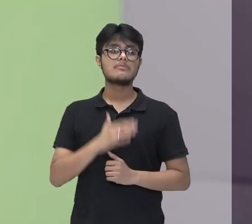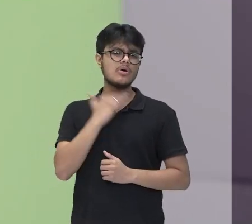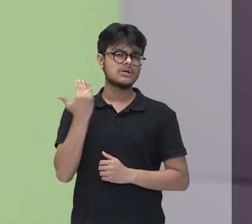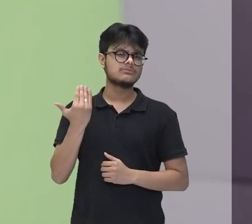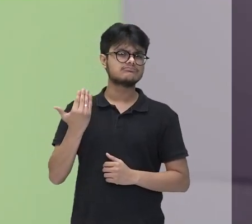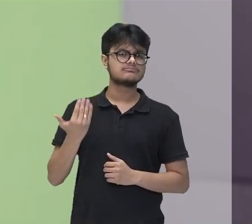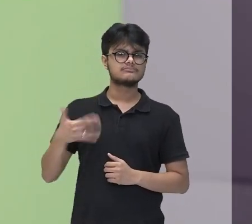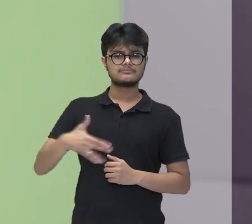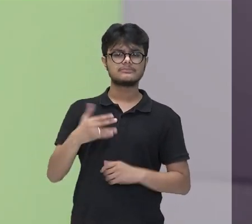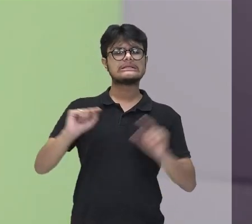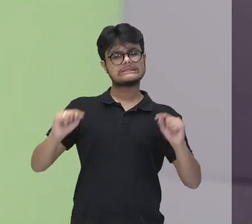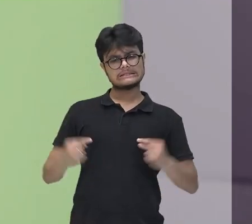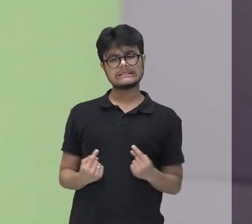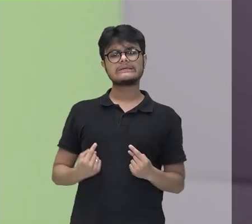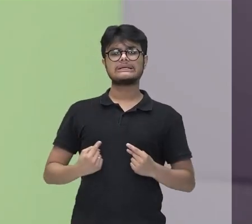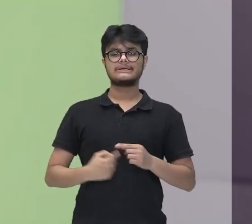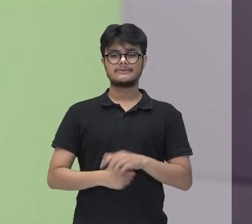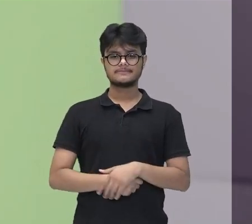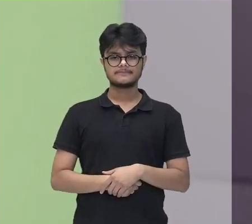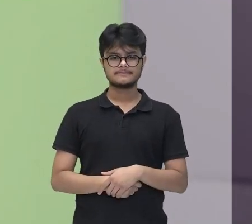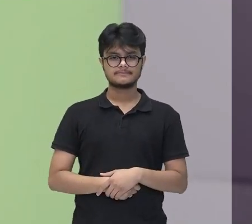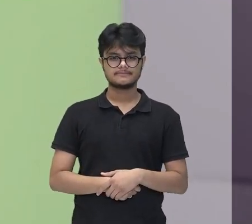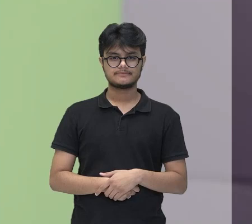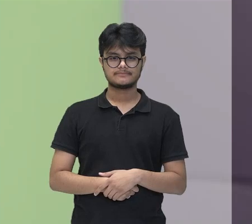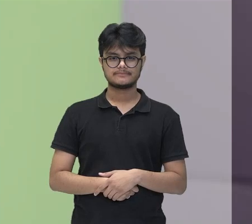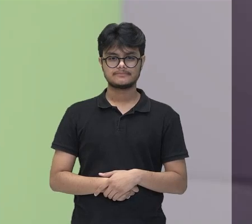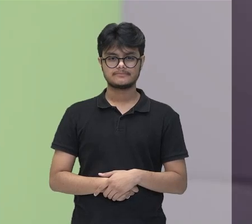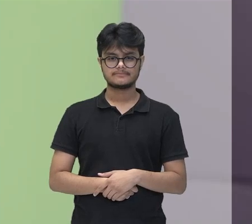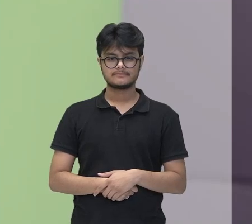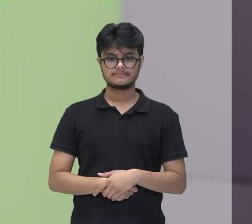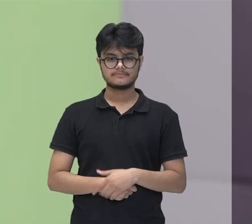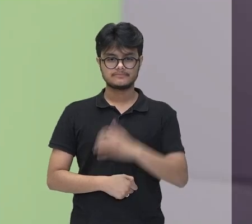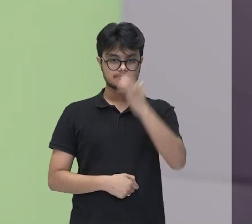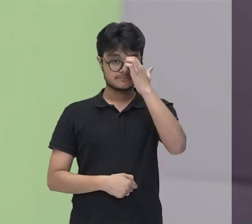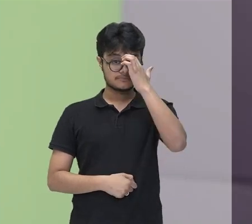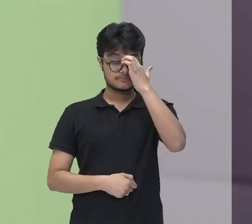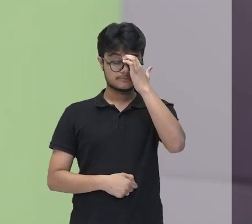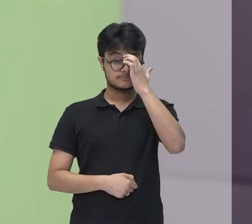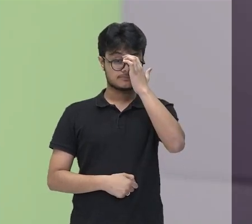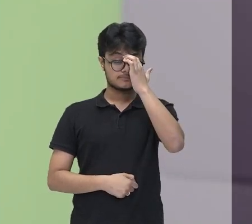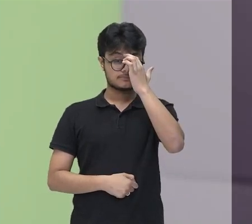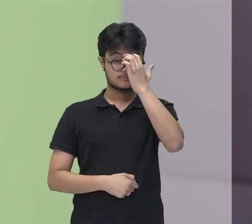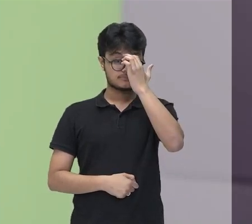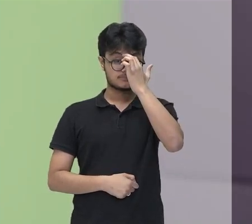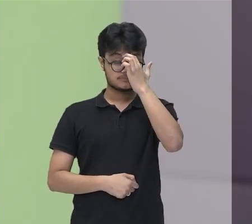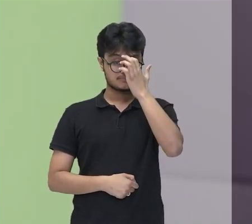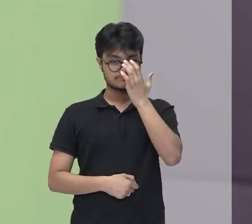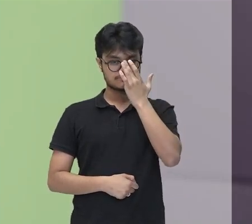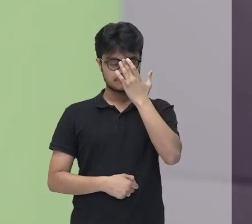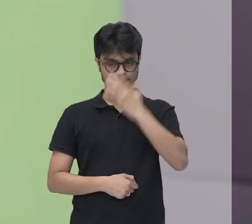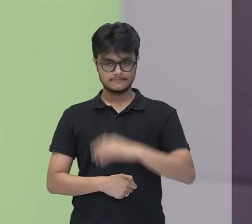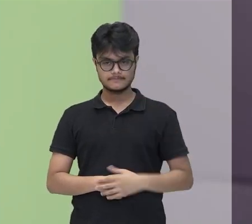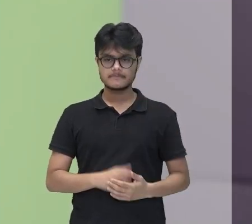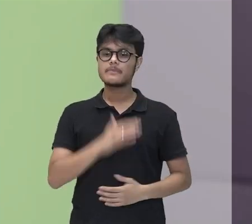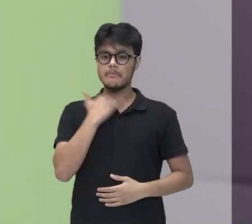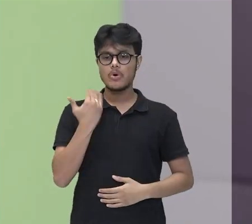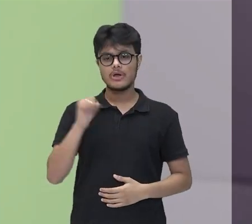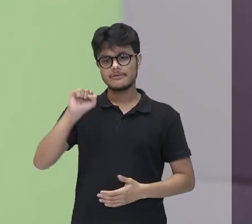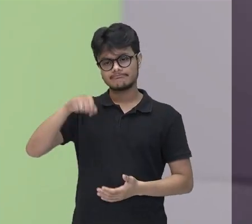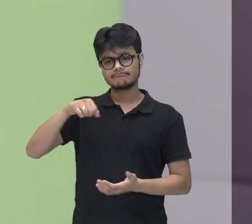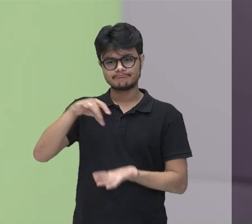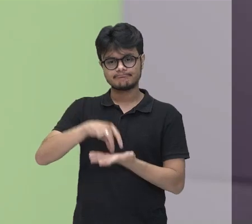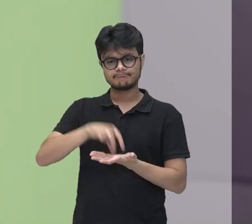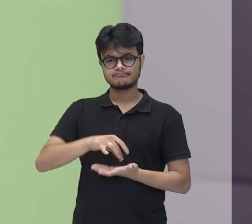estes animais, peixes ou mamíferos, né, não conseguem suportar e aí também